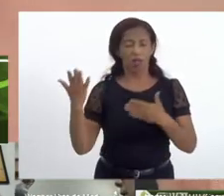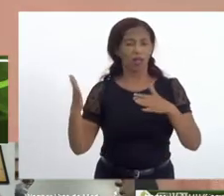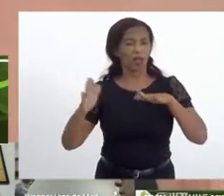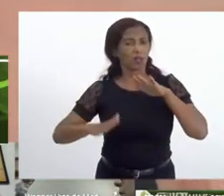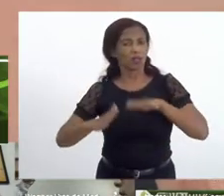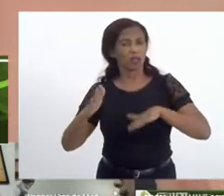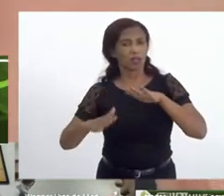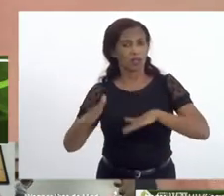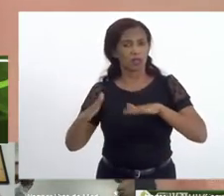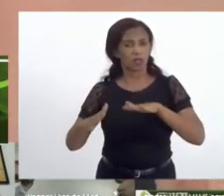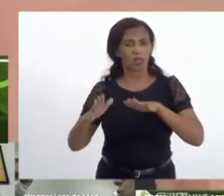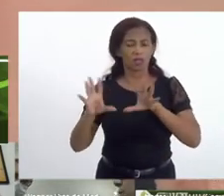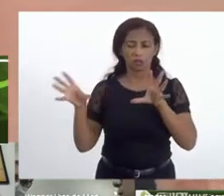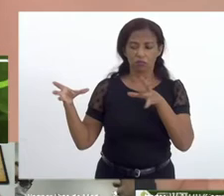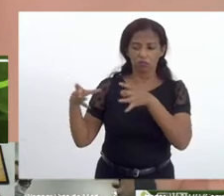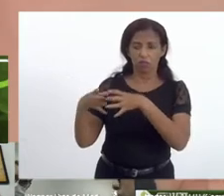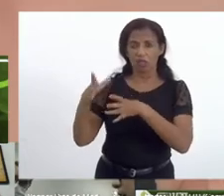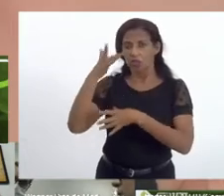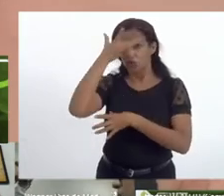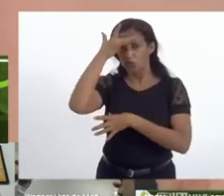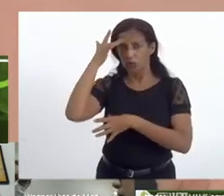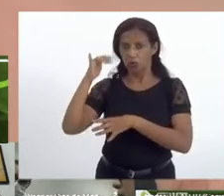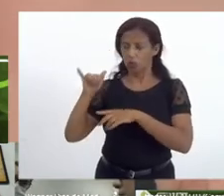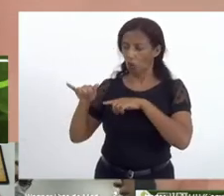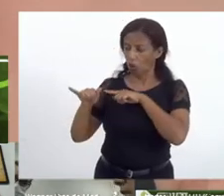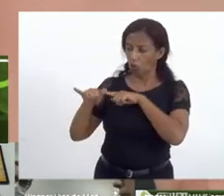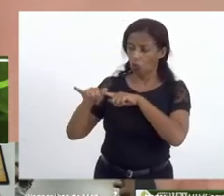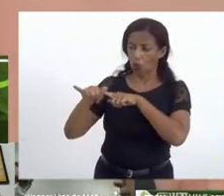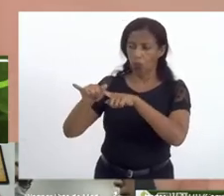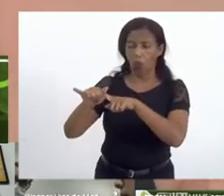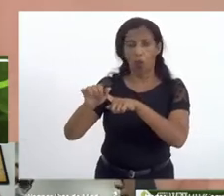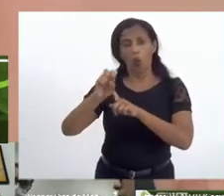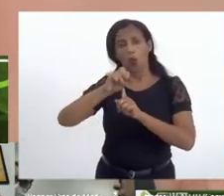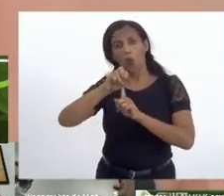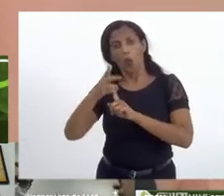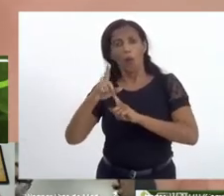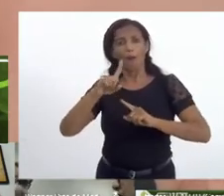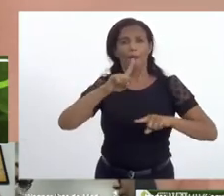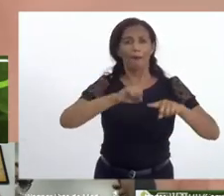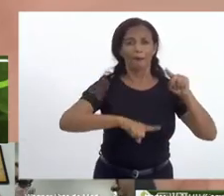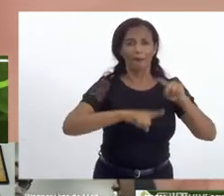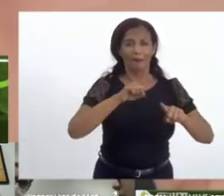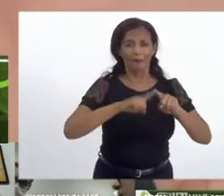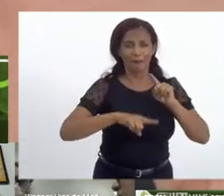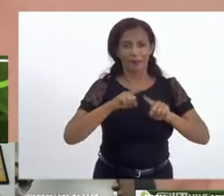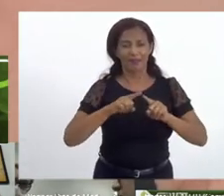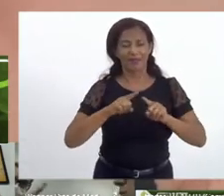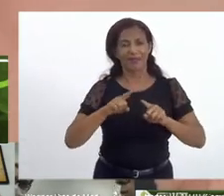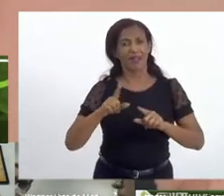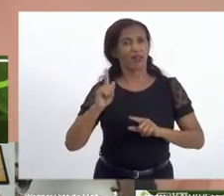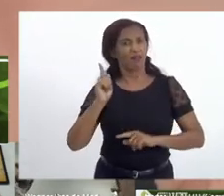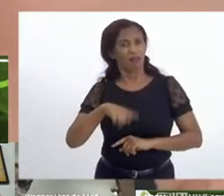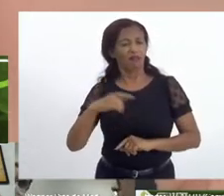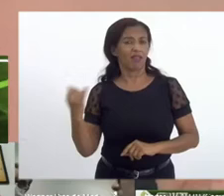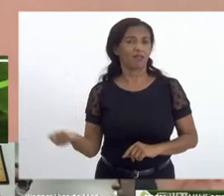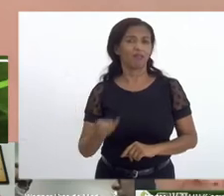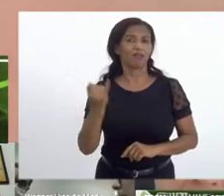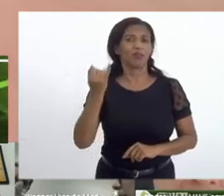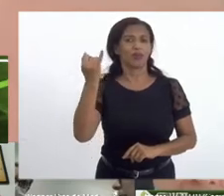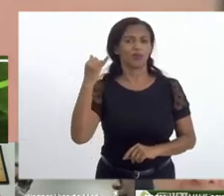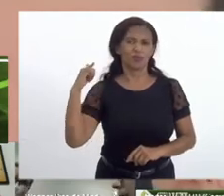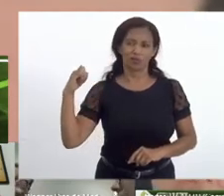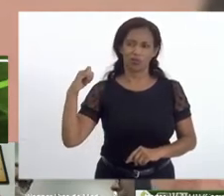de transporte de passageiros, quanto transporte de carga, a aviação é um modal extremamente